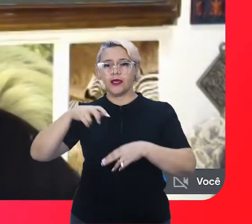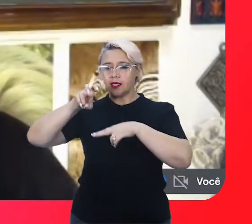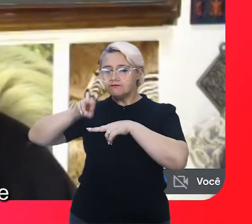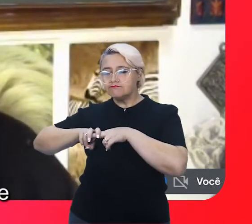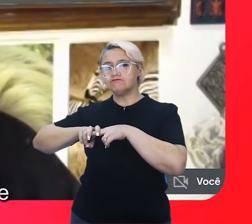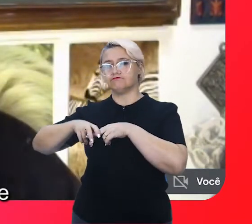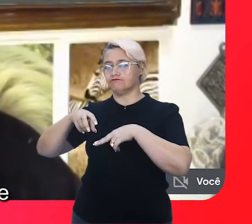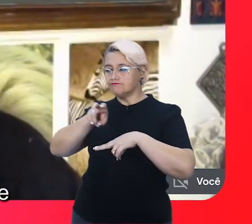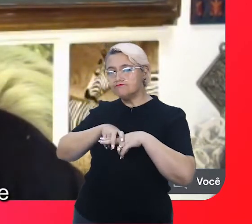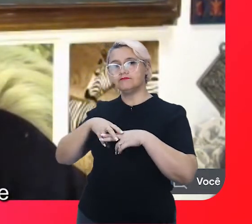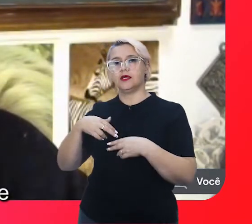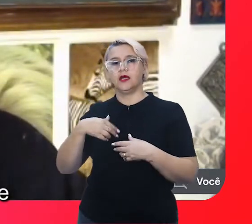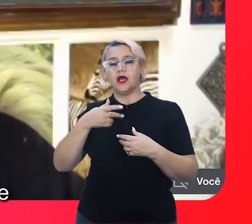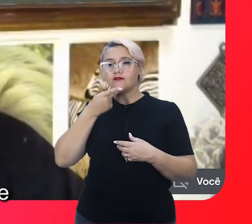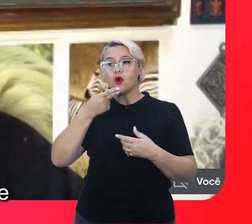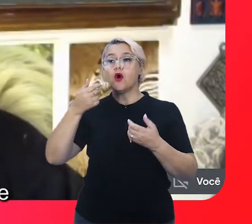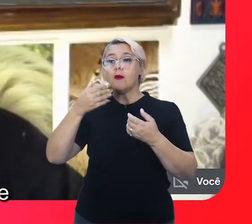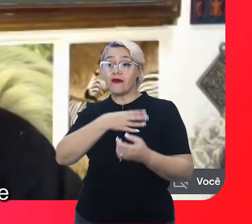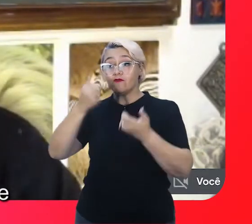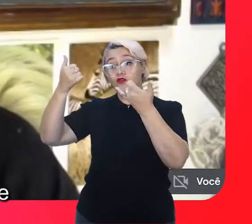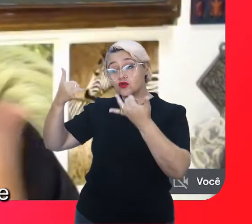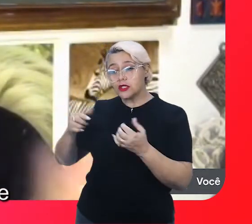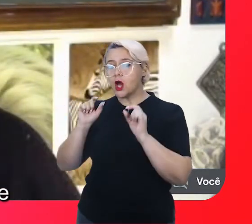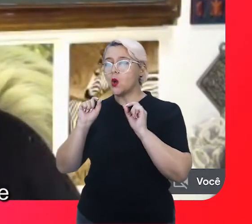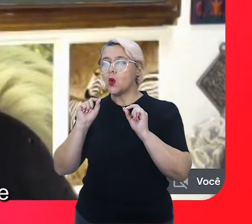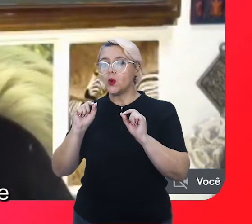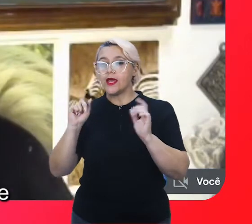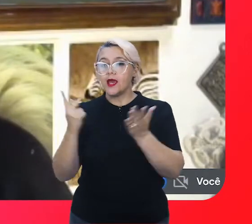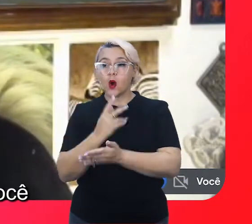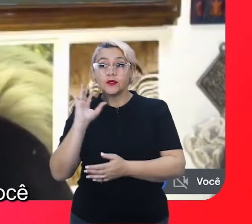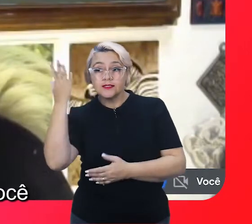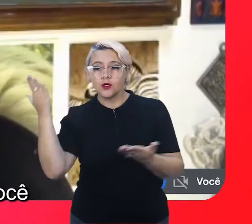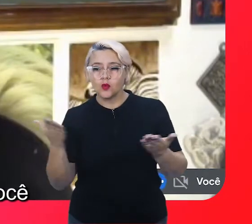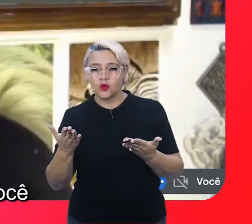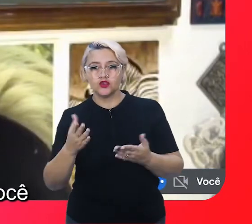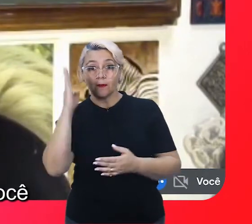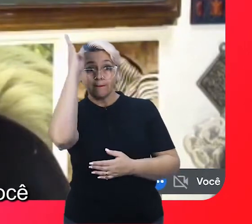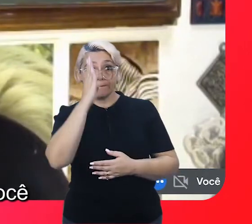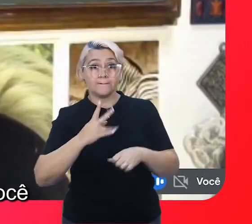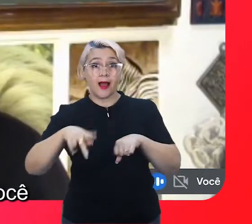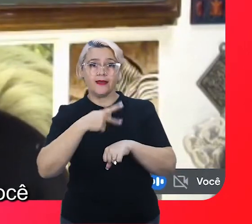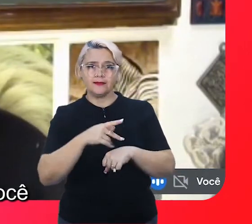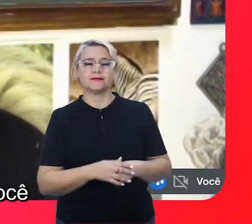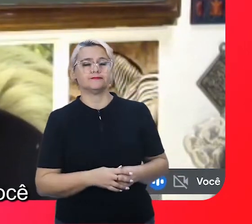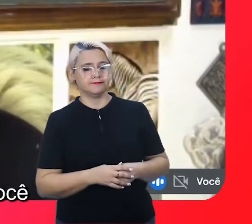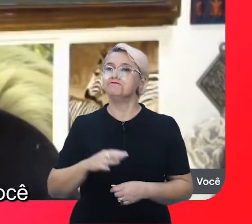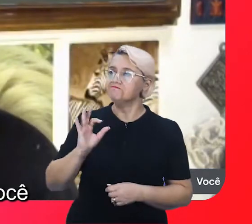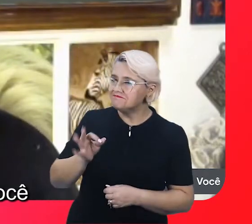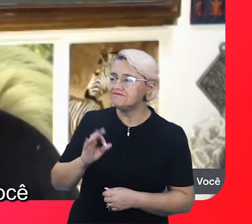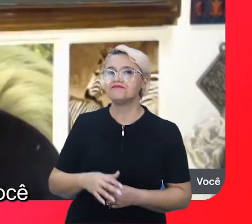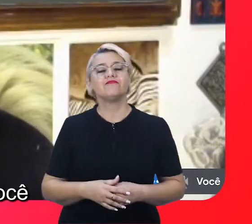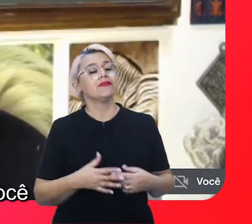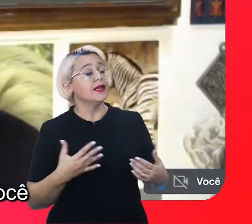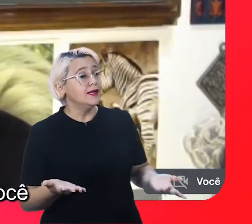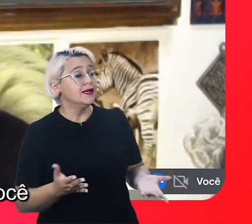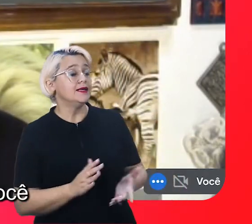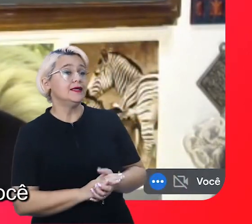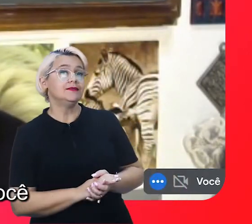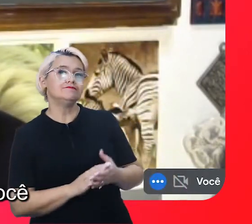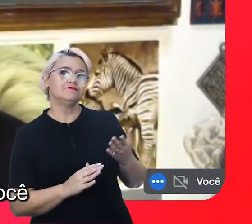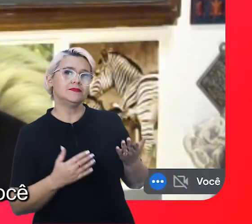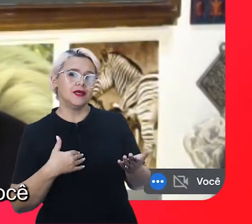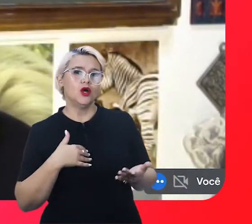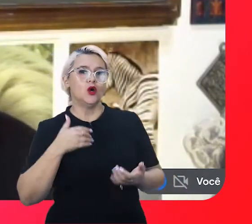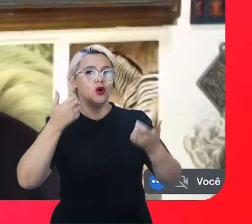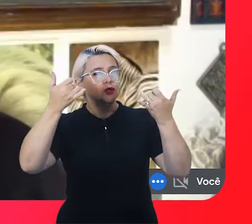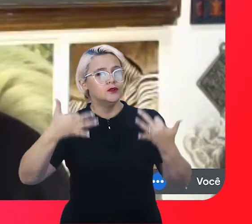sentada assim e falou: Minha filha, eu vou te contar o que foi o dia de hoje para o país. Uhum. Então, eu contando isso